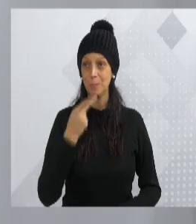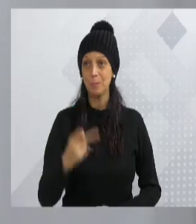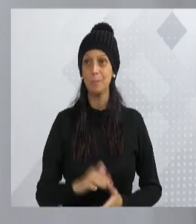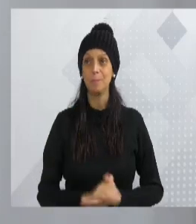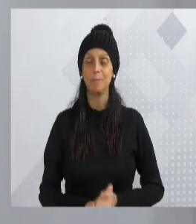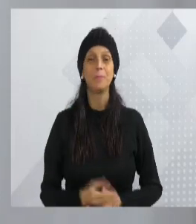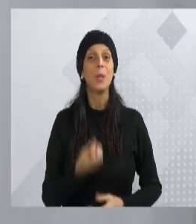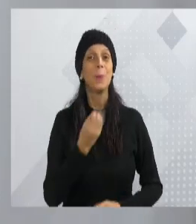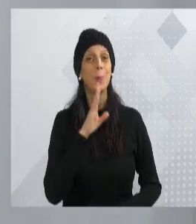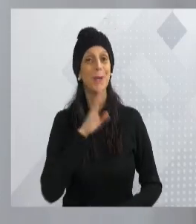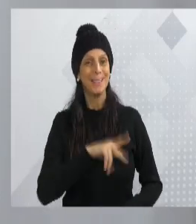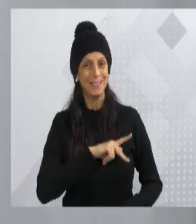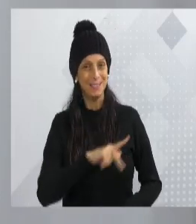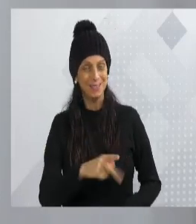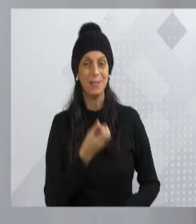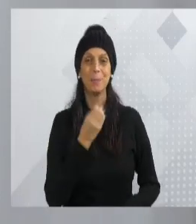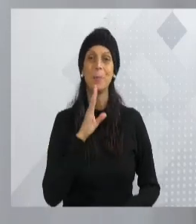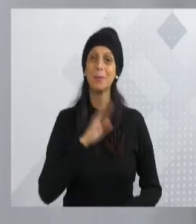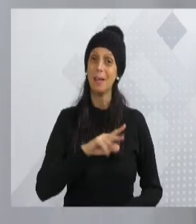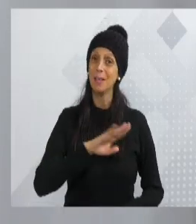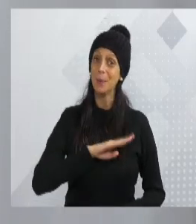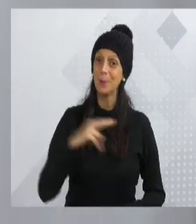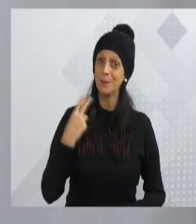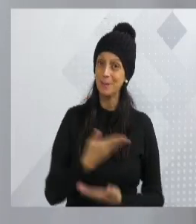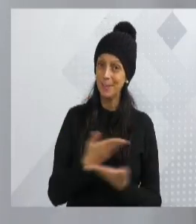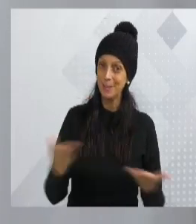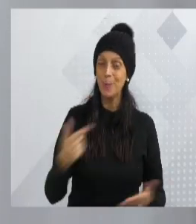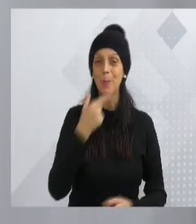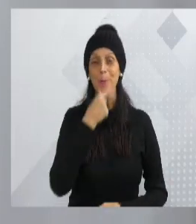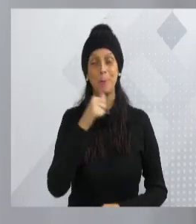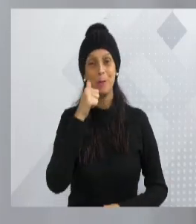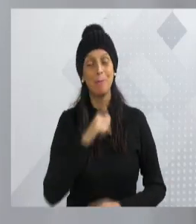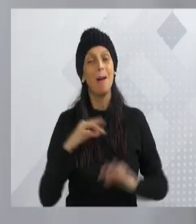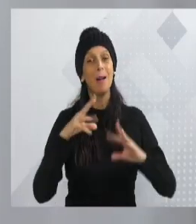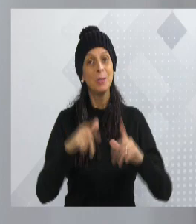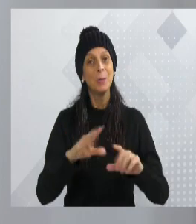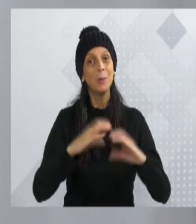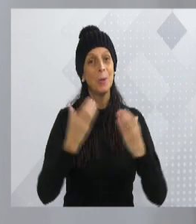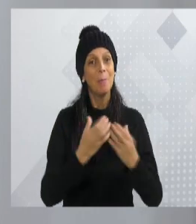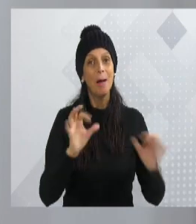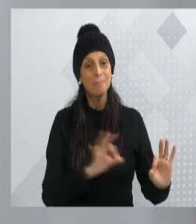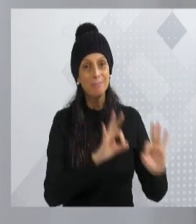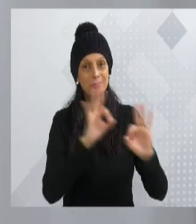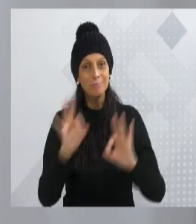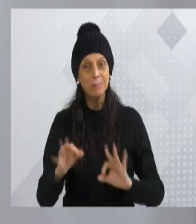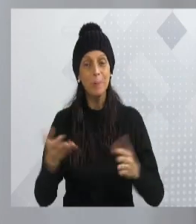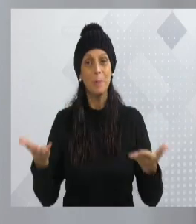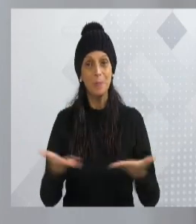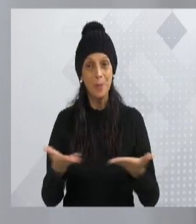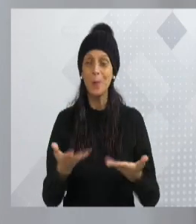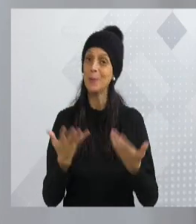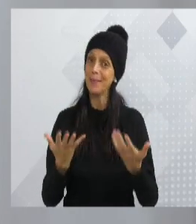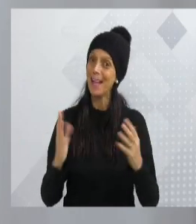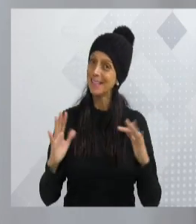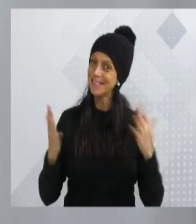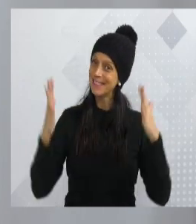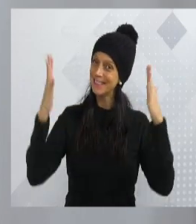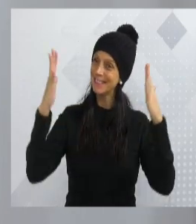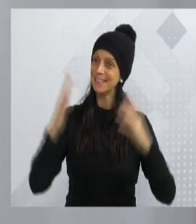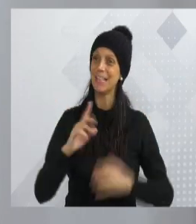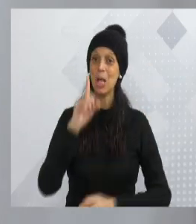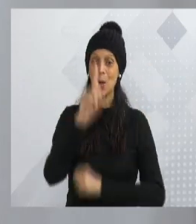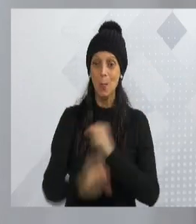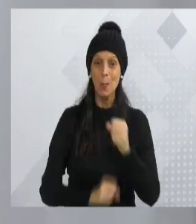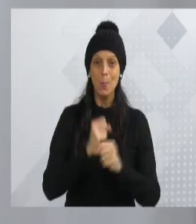Boa tarde Presidente Boa tarde colegas vereadores a toda a comunidade que nos acompanha hoje eu quero na verdade Celebrar dizer que está fazendo